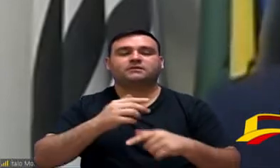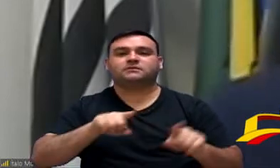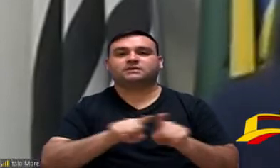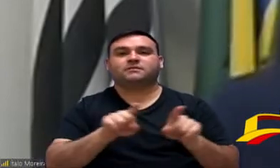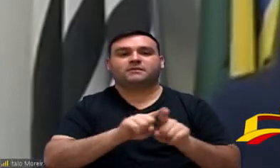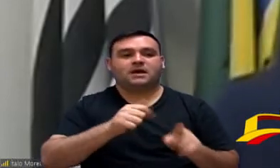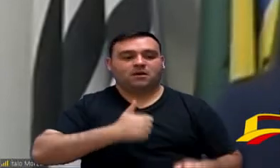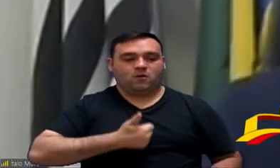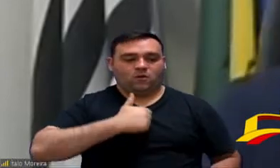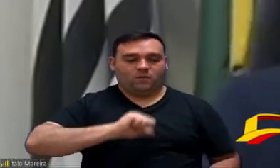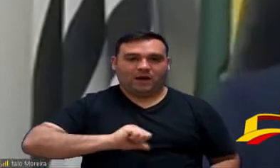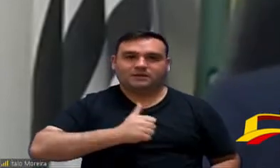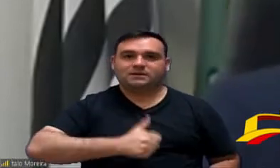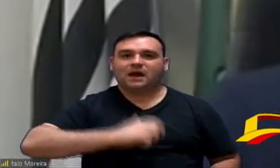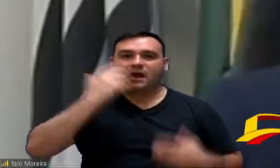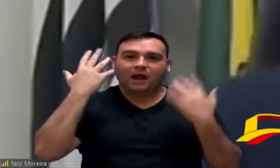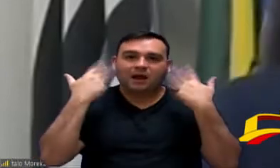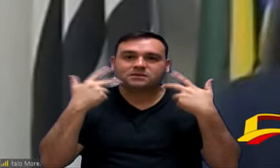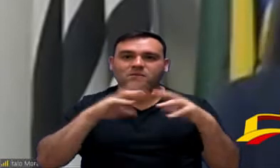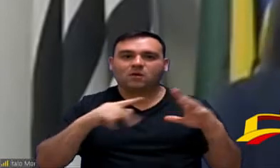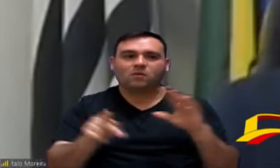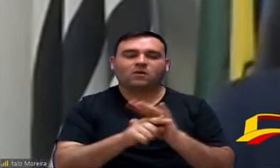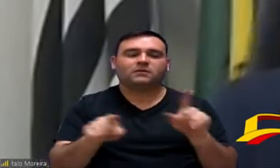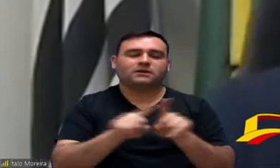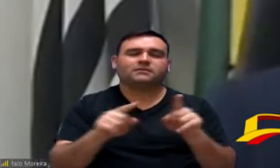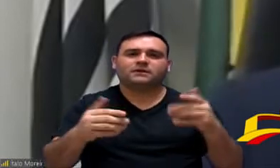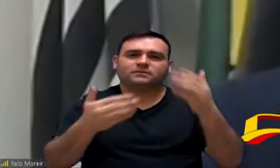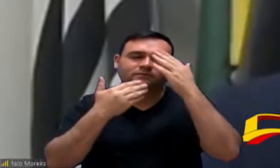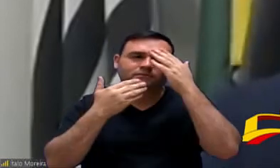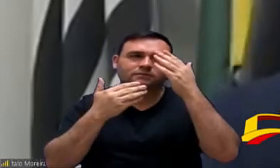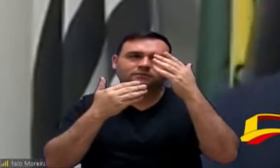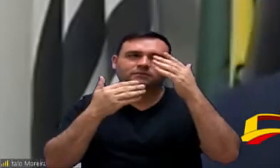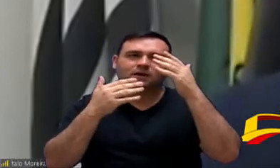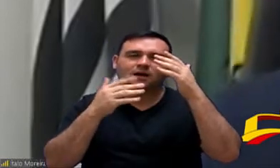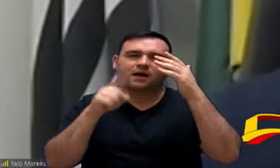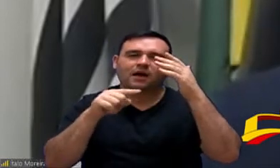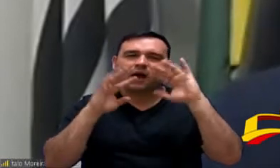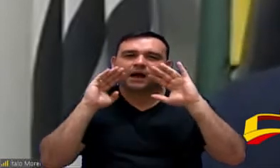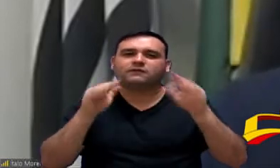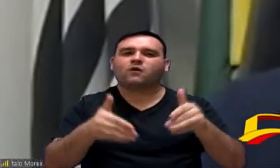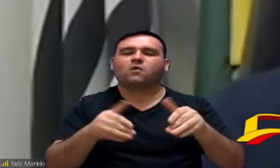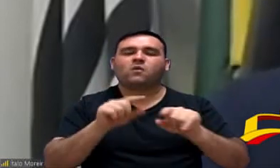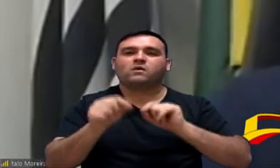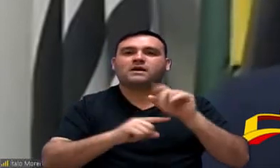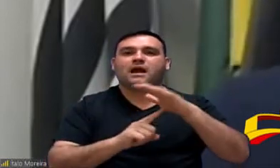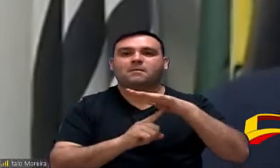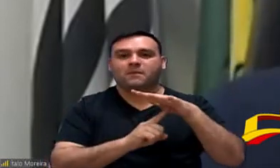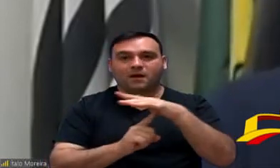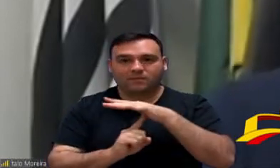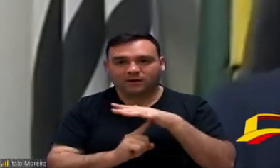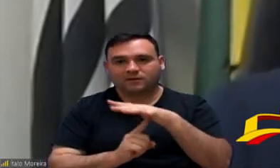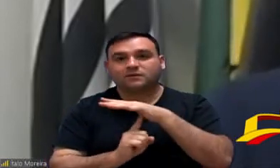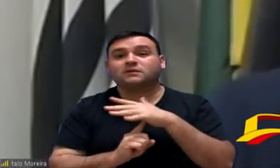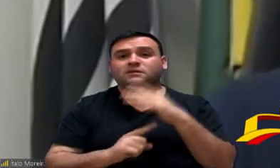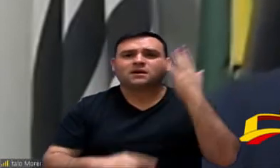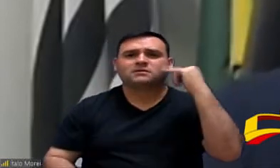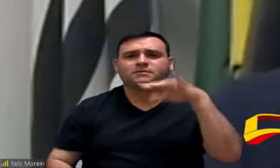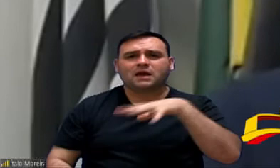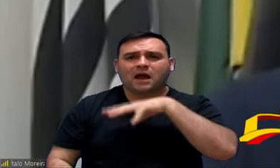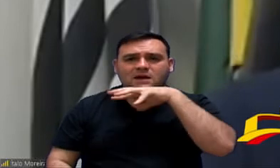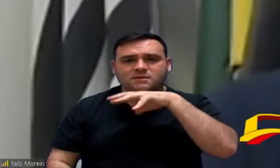animal e, por consequência, a proteção ao meio ambiente, né? todo mundo sabe que os animais